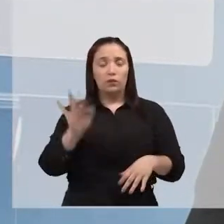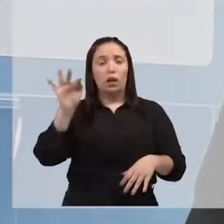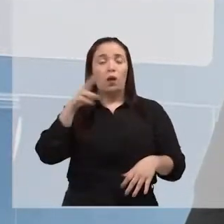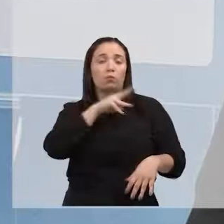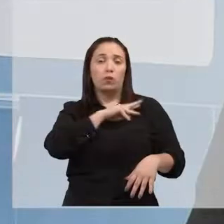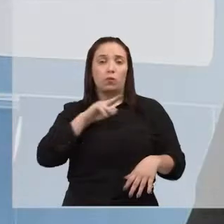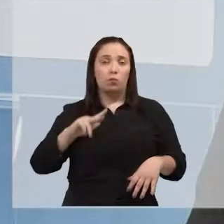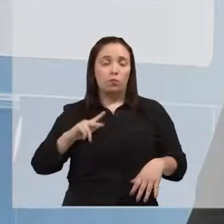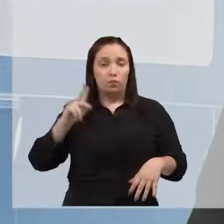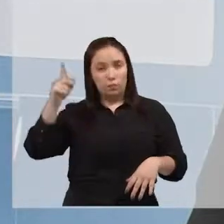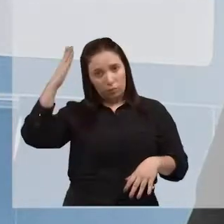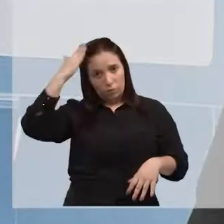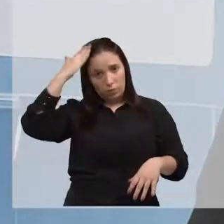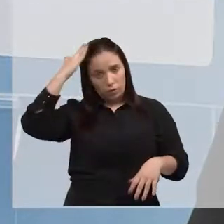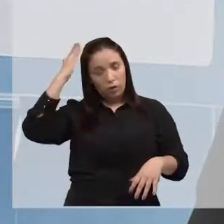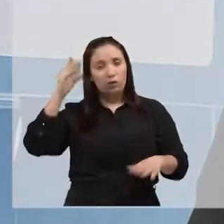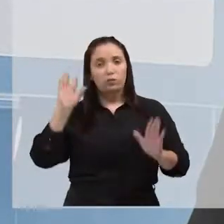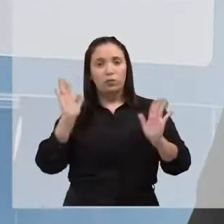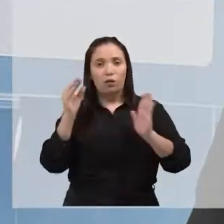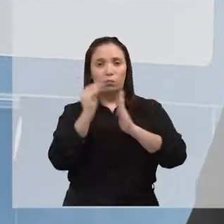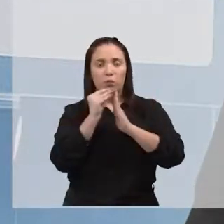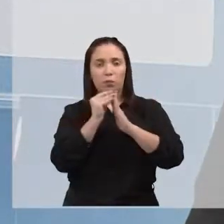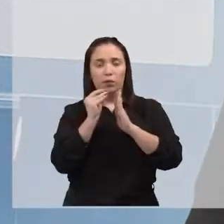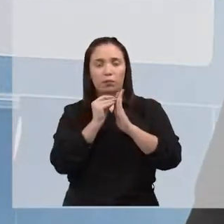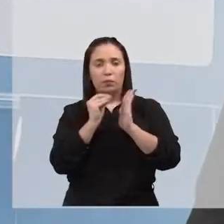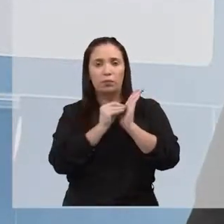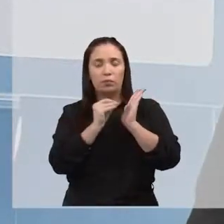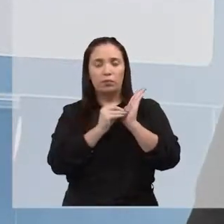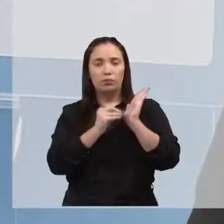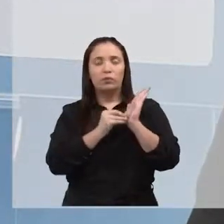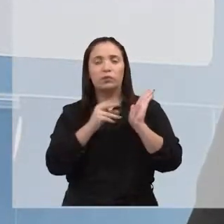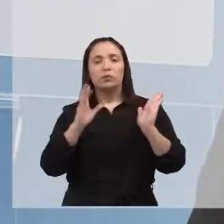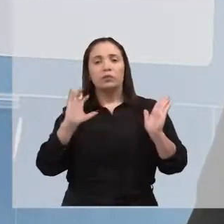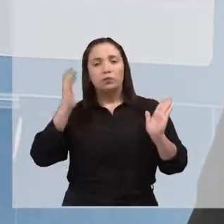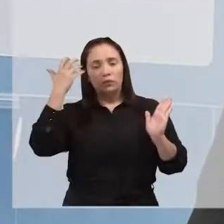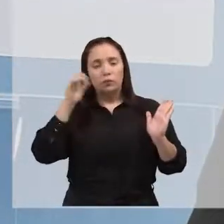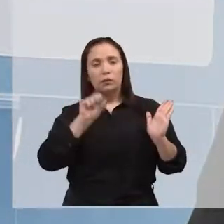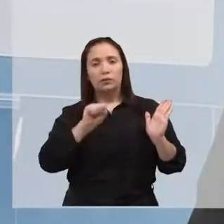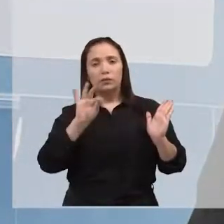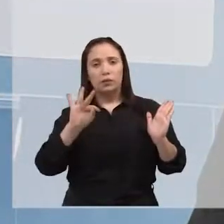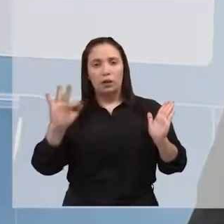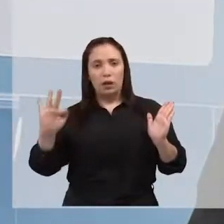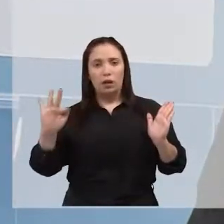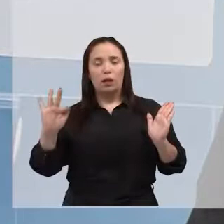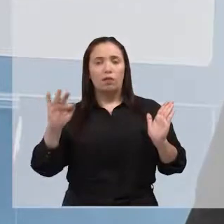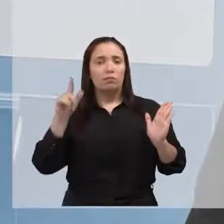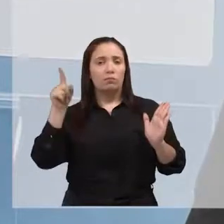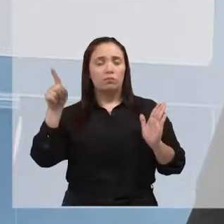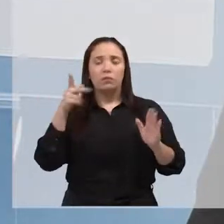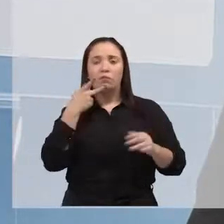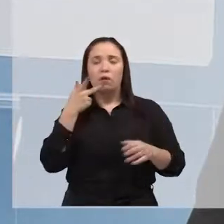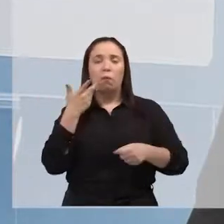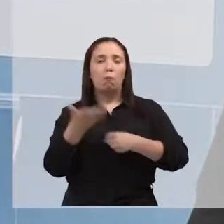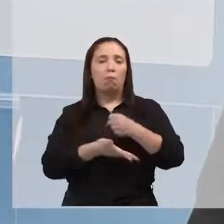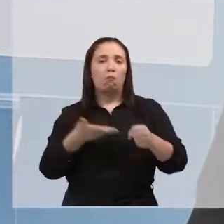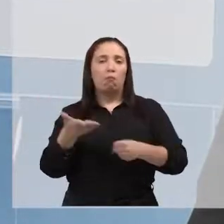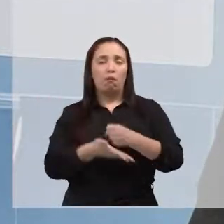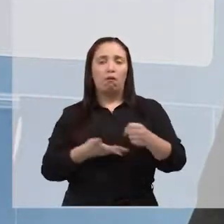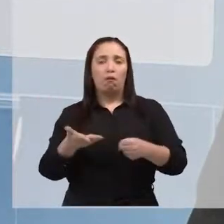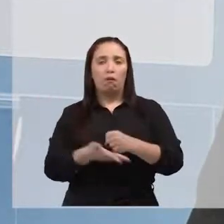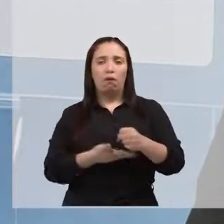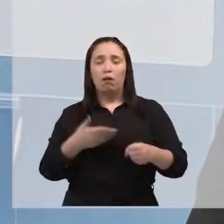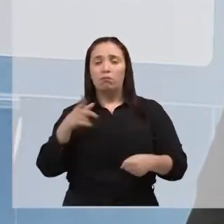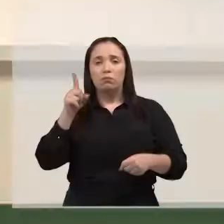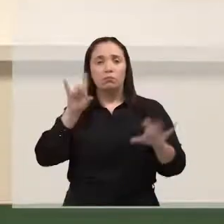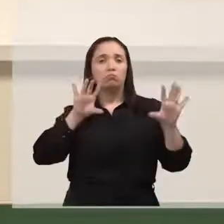Paraná protocolou manifestação na Justiça Federal do Paraná, apontando a decisão do Supremo Tribunal Federal como superficial, que não influencia no trabalho de